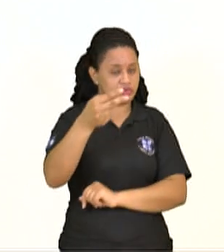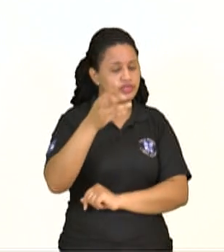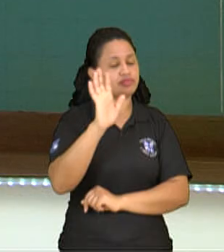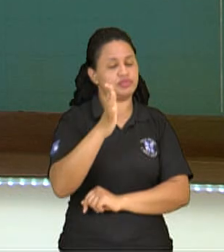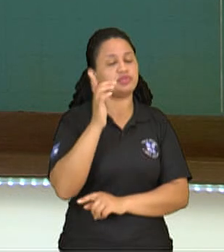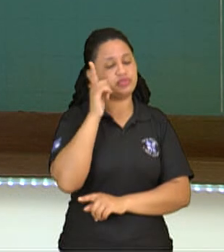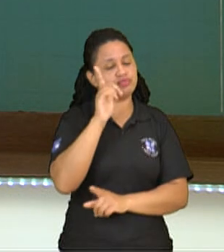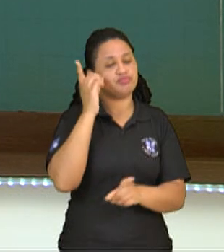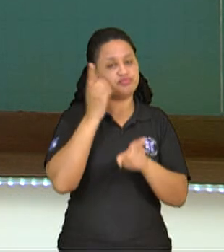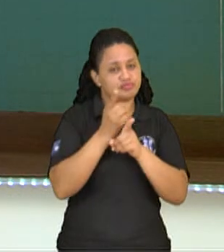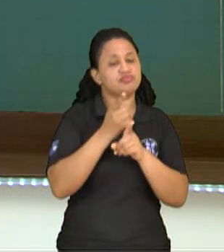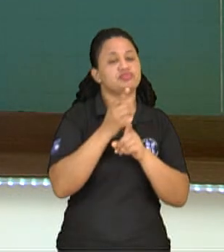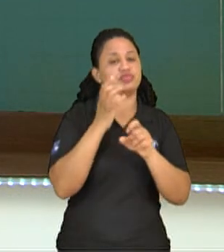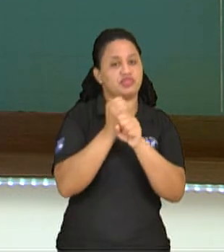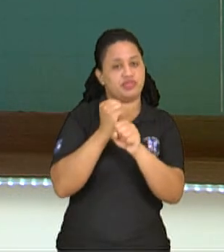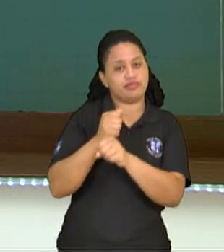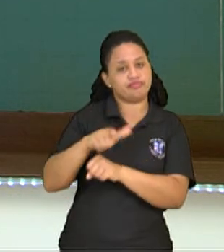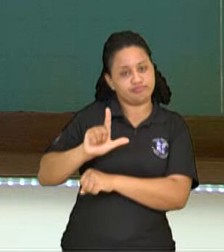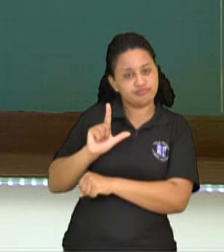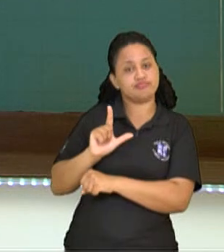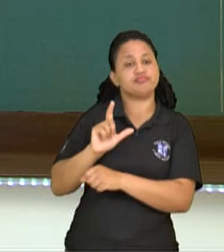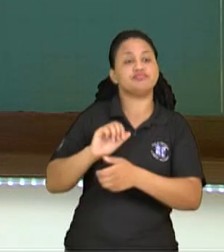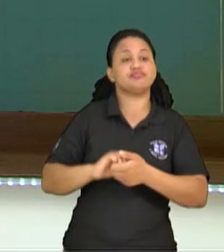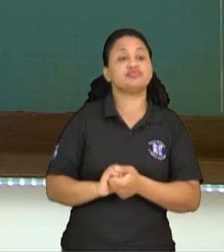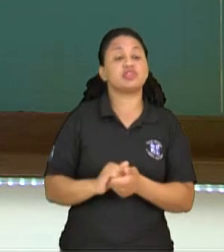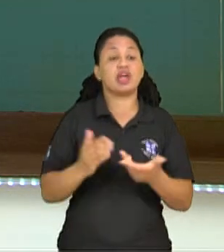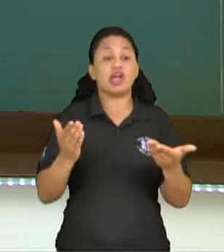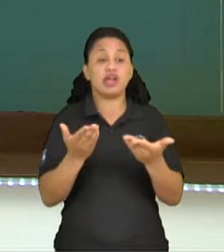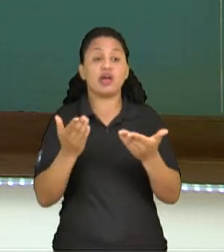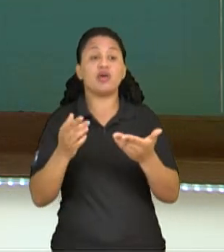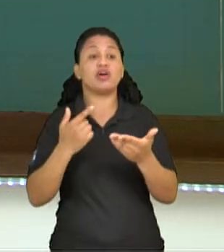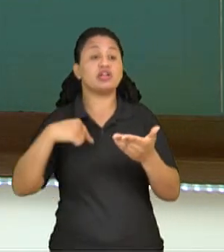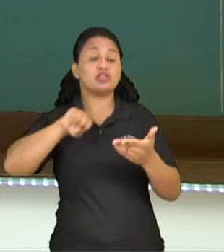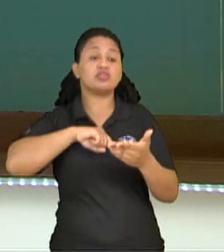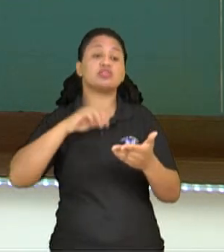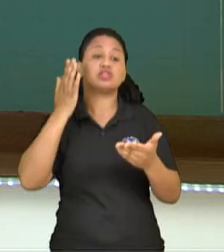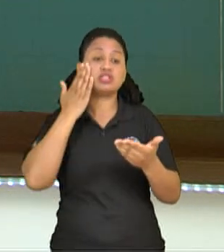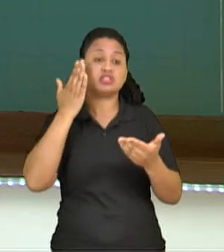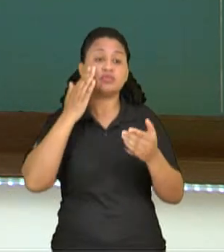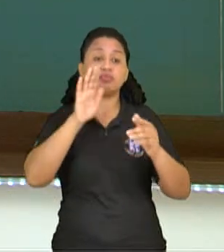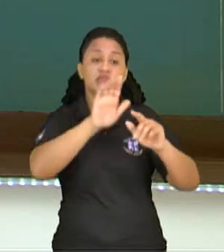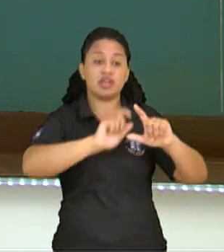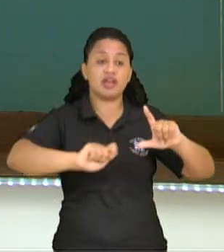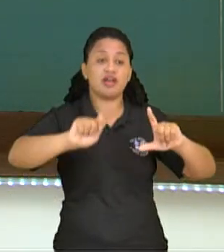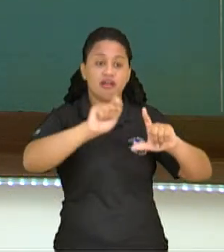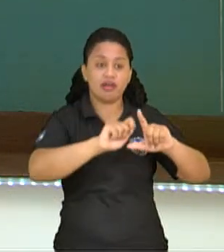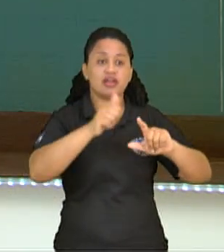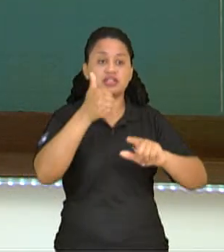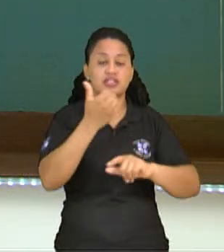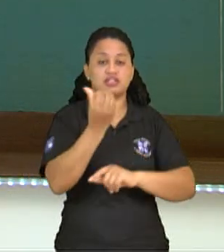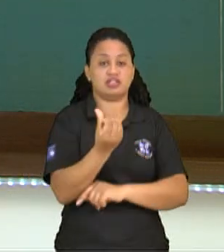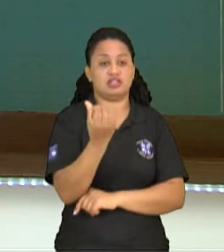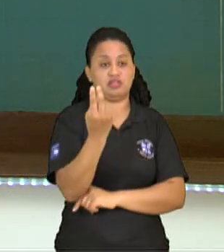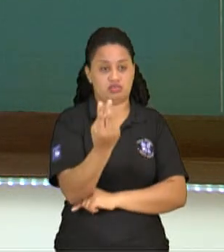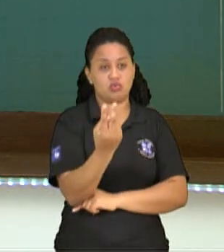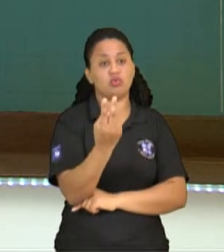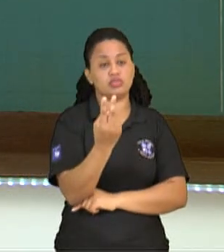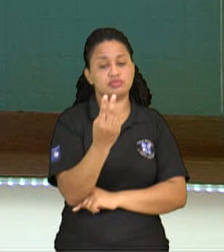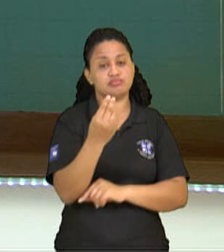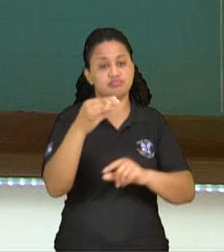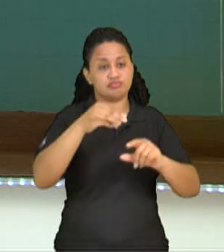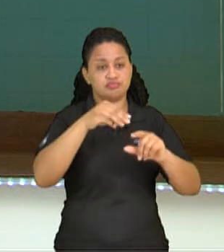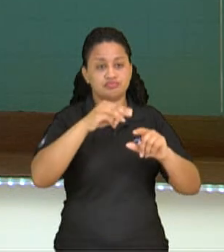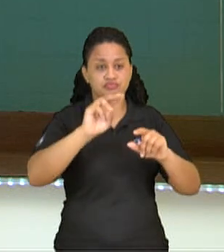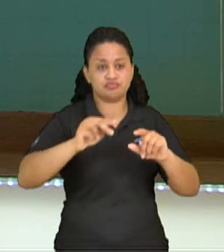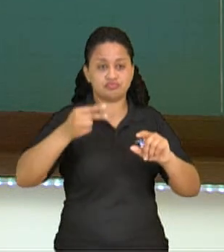tínhamos identificado no cálculo anterior. E o exercício nos traz agora, né, que essa área é de 162, né, metros quadrados